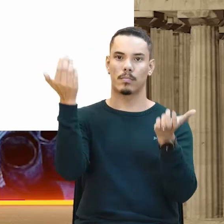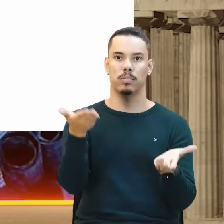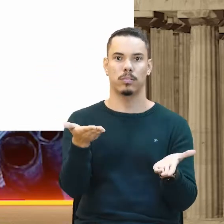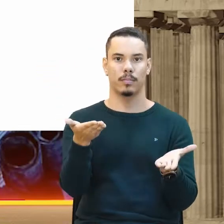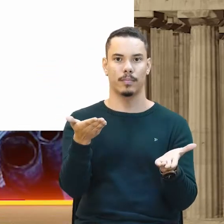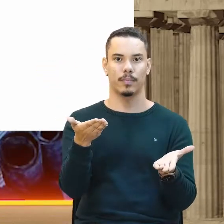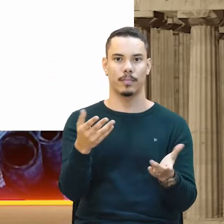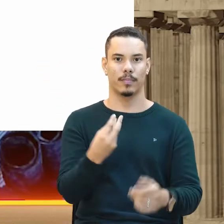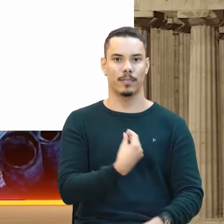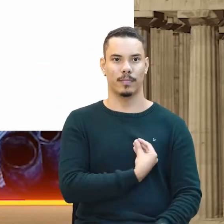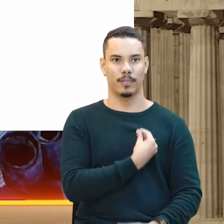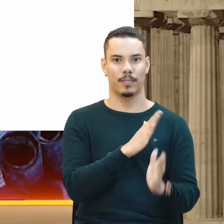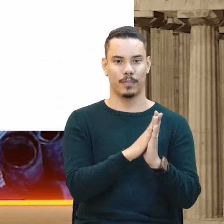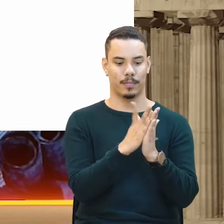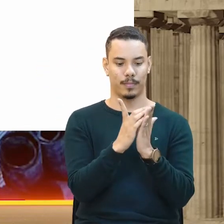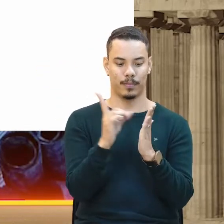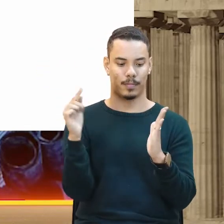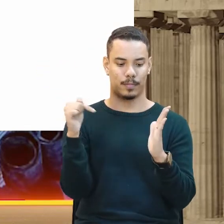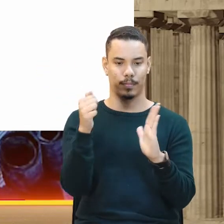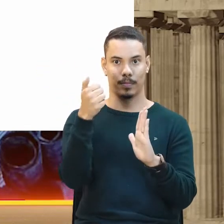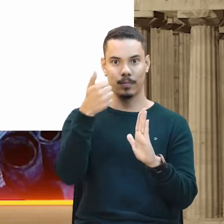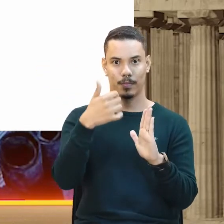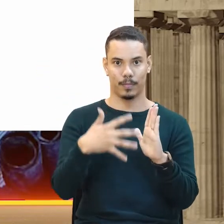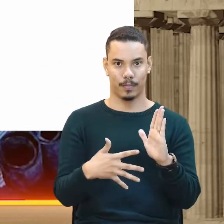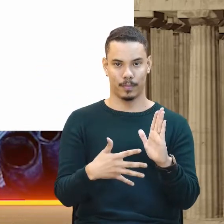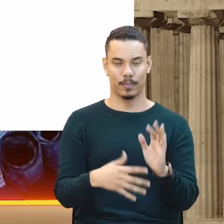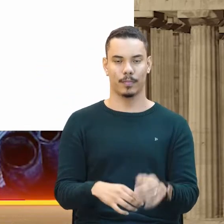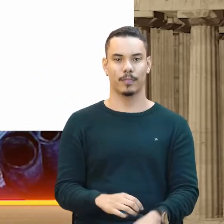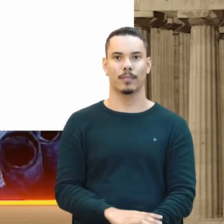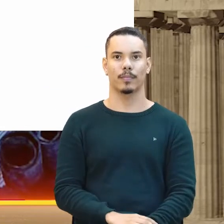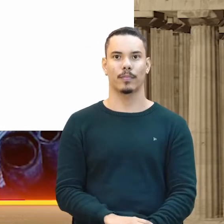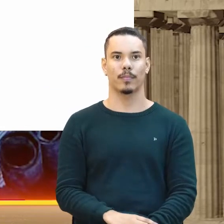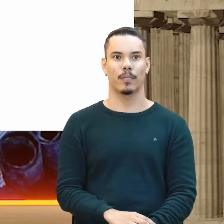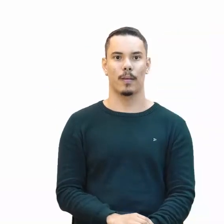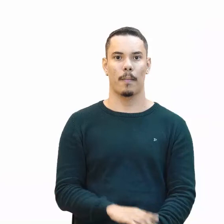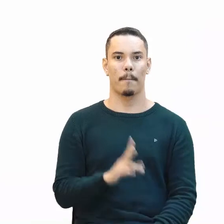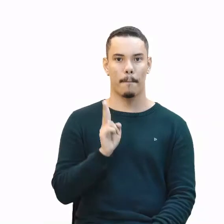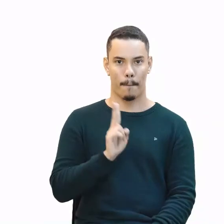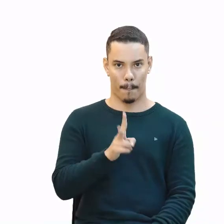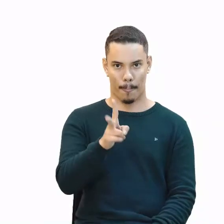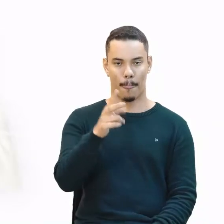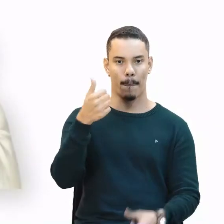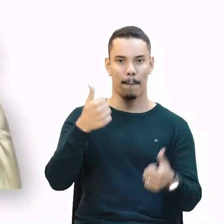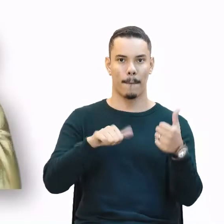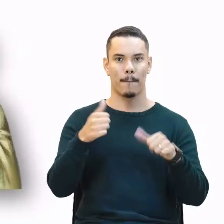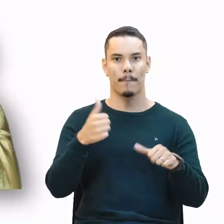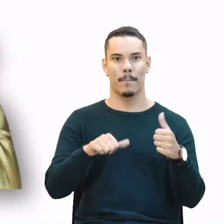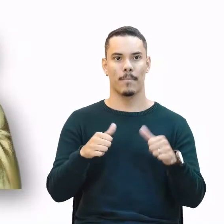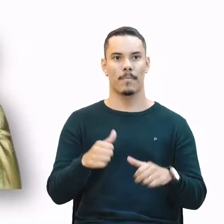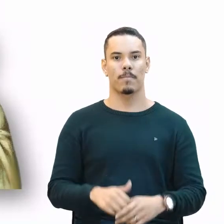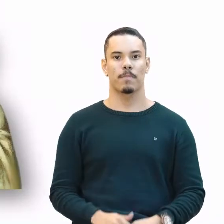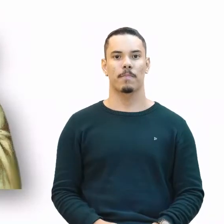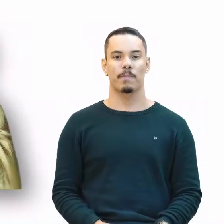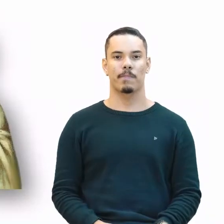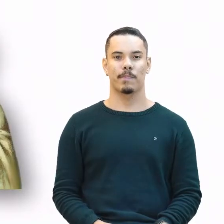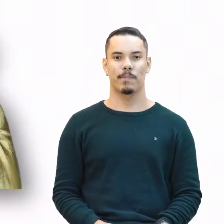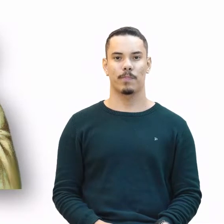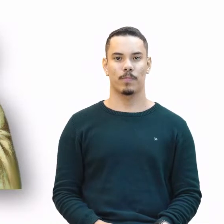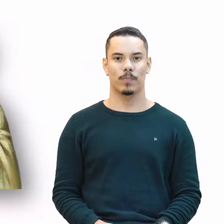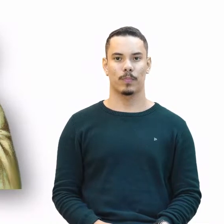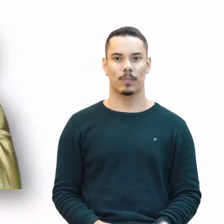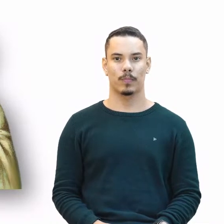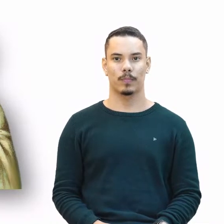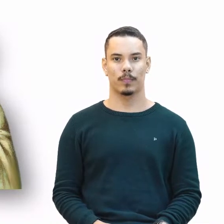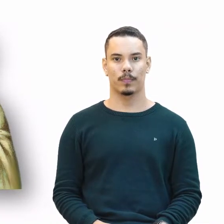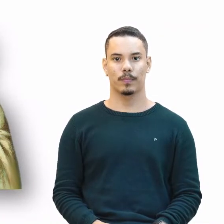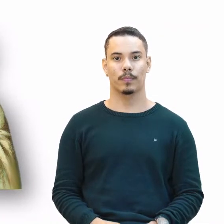nas Escrituras Sagradas, certinho? Vamos continuar então para analisar outros conceitos? Vamos